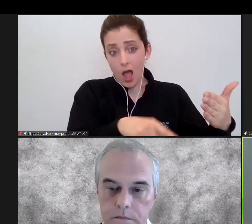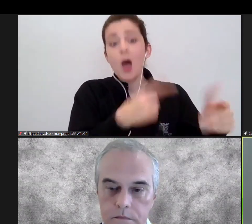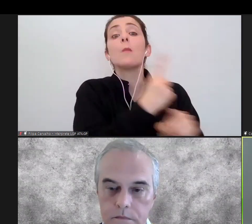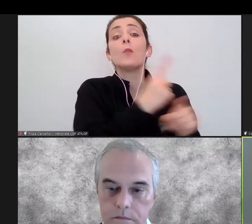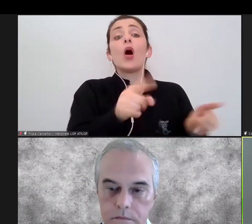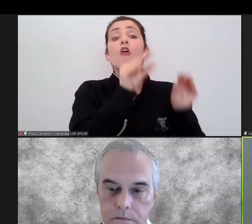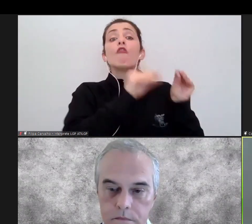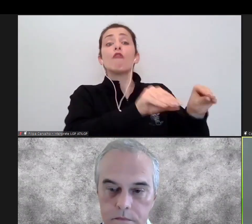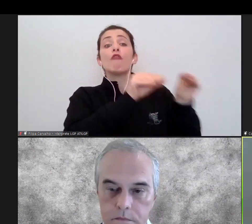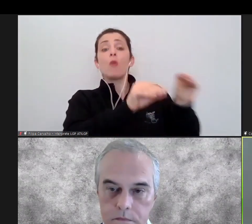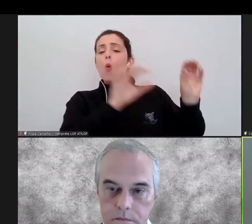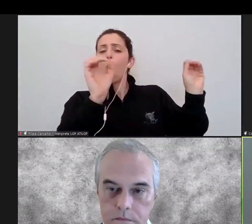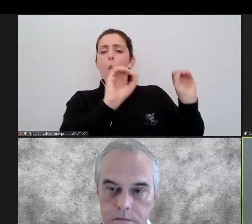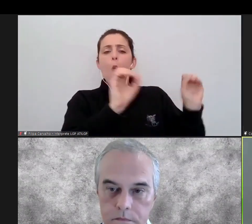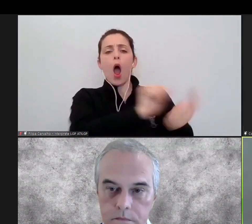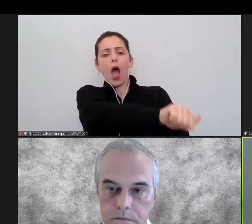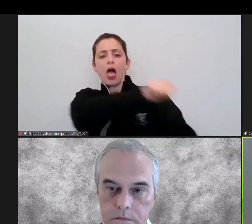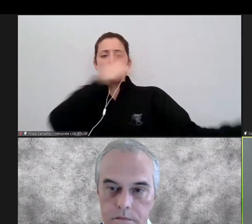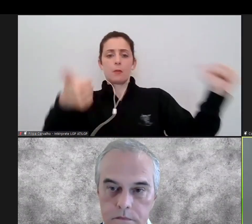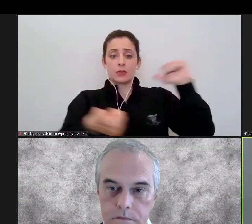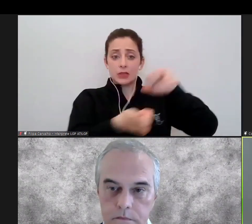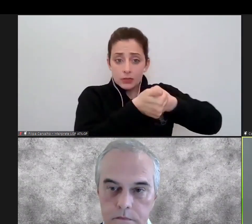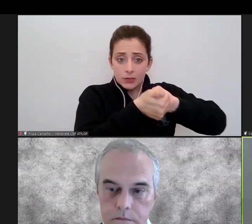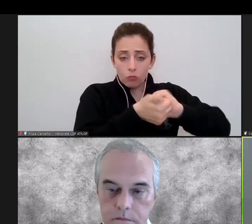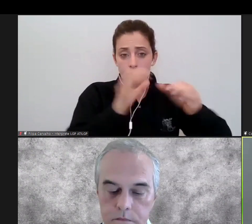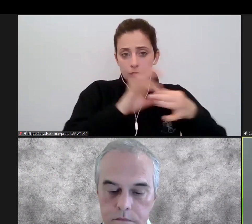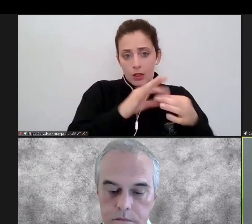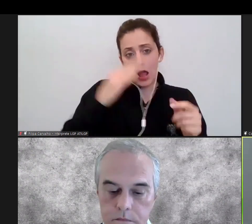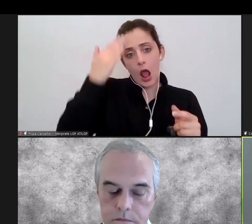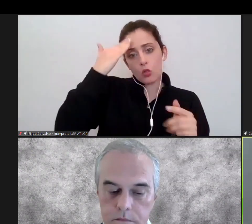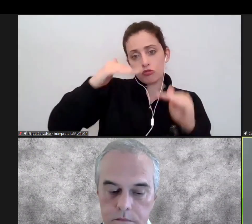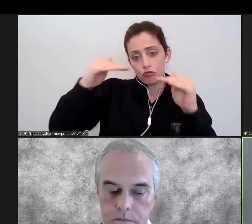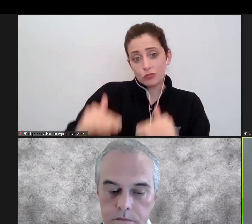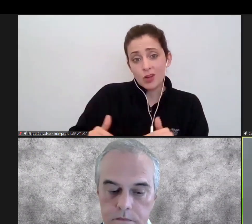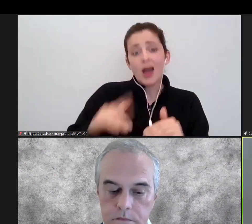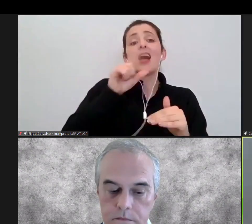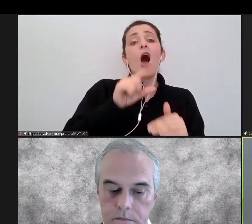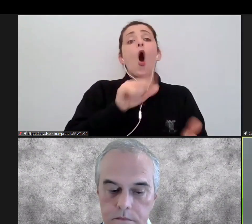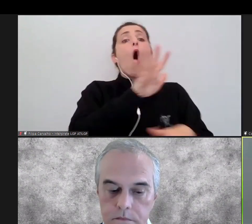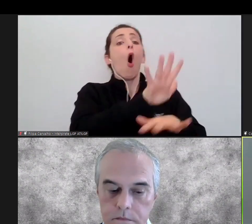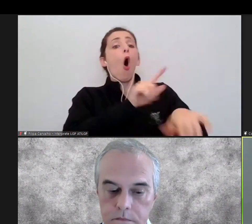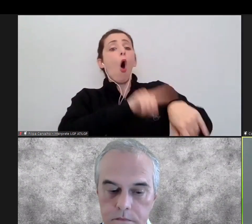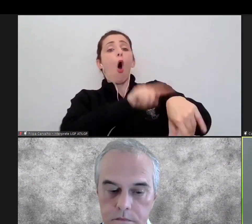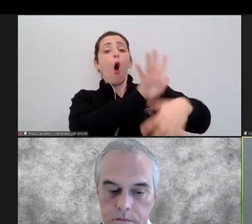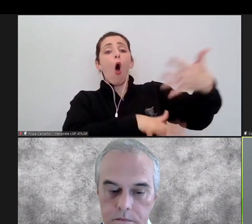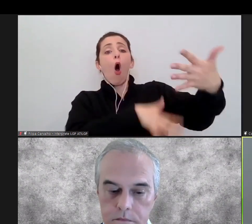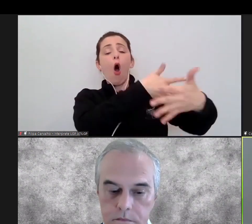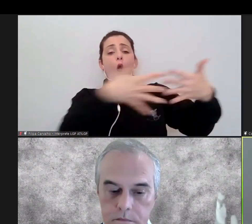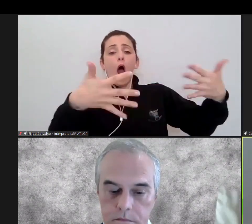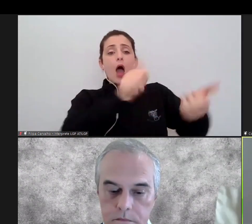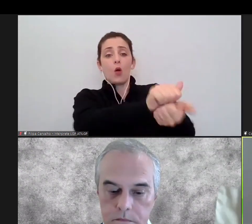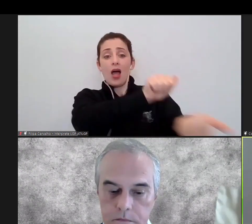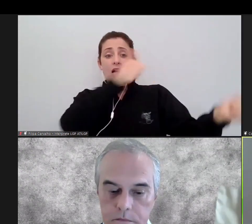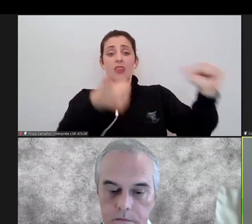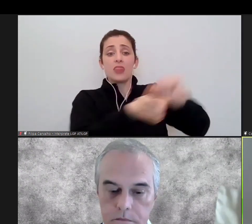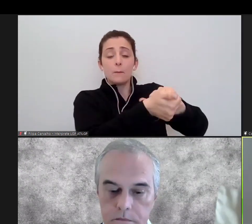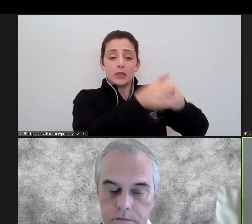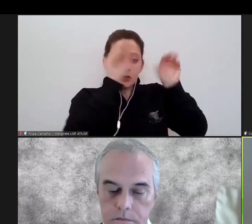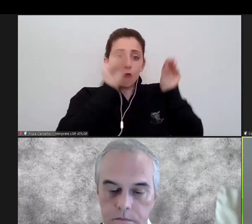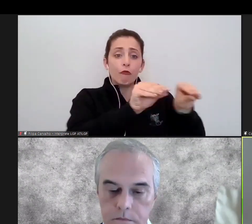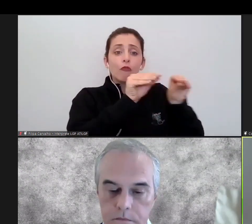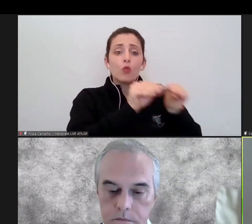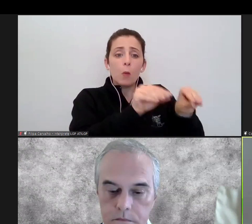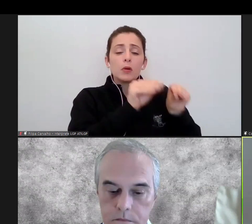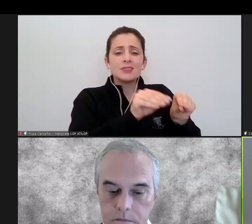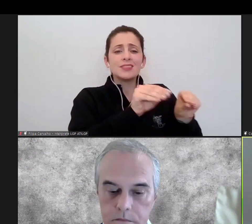nível de escolaridade das pessoas, os horários não se enquadram àquelas que são as realidades das pessoas que na realidade precisam da formação